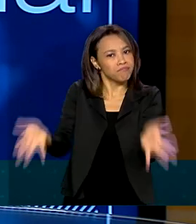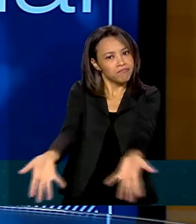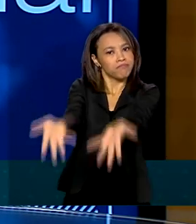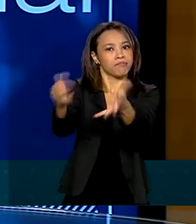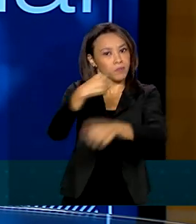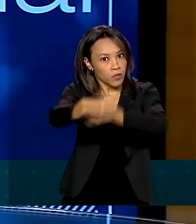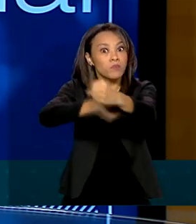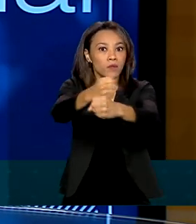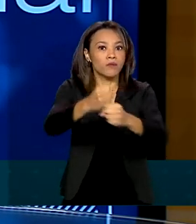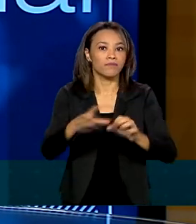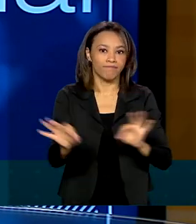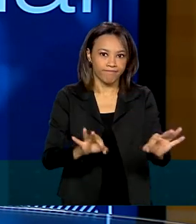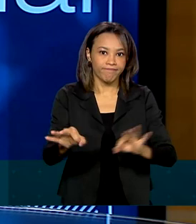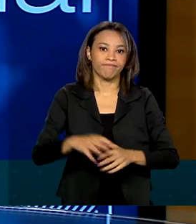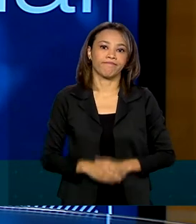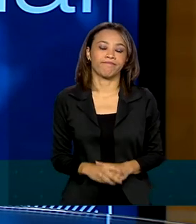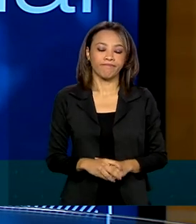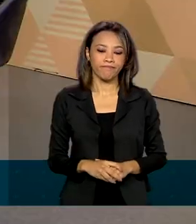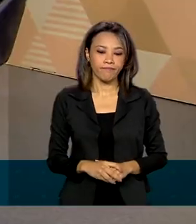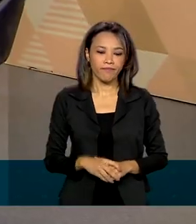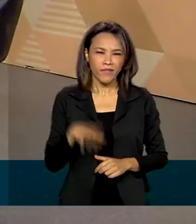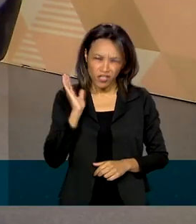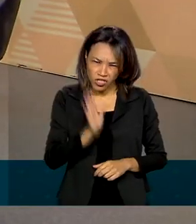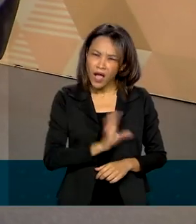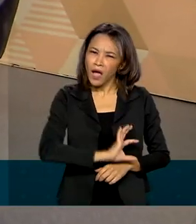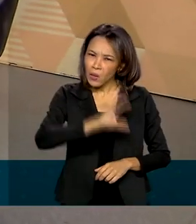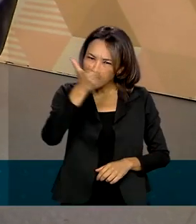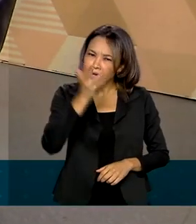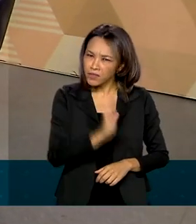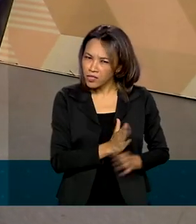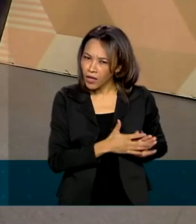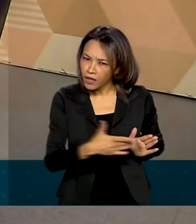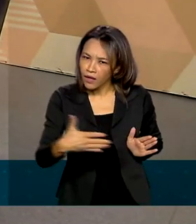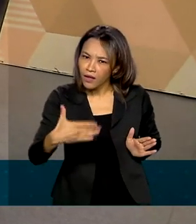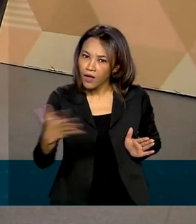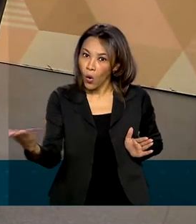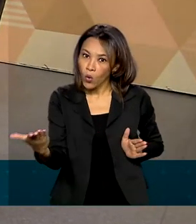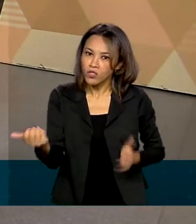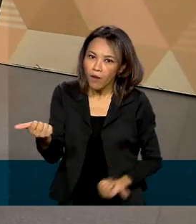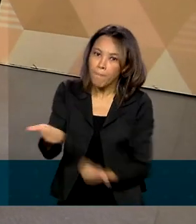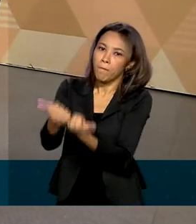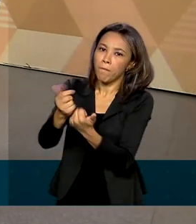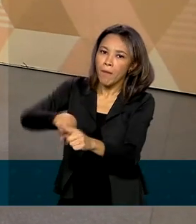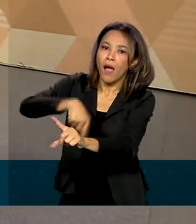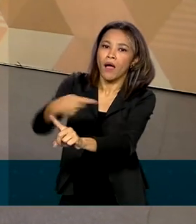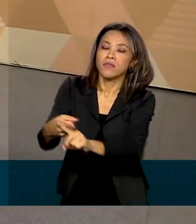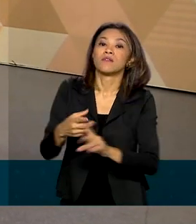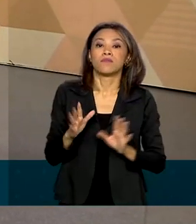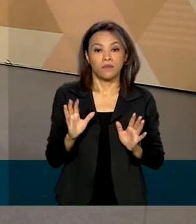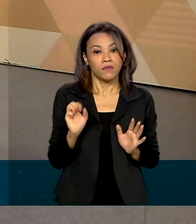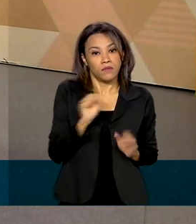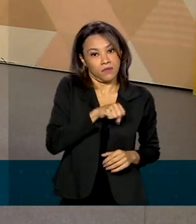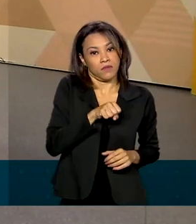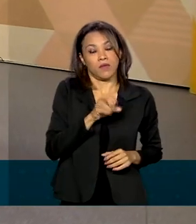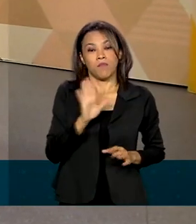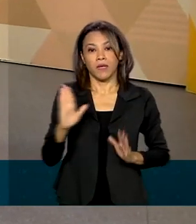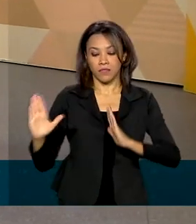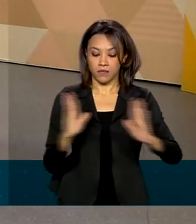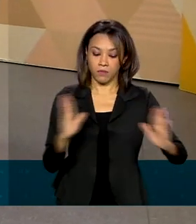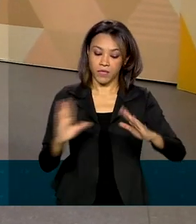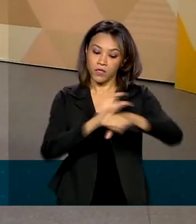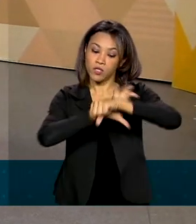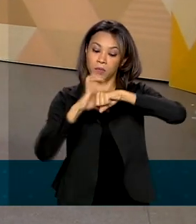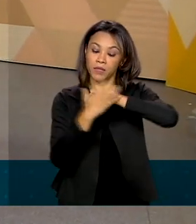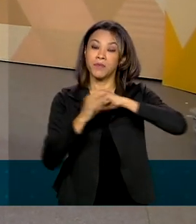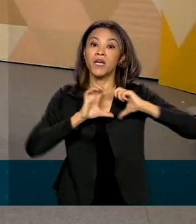partir do ano que vem. Isso já ocorre, vai ser potencializado? Sim, já ocorre. Mas no ambiente da pandemia, naturalmente que isso diminuiu